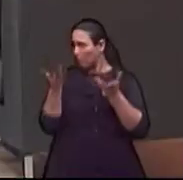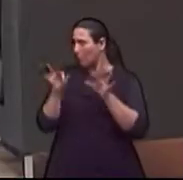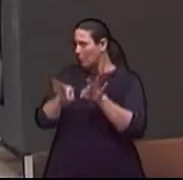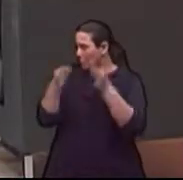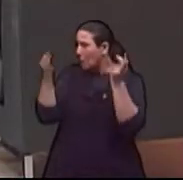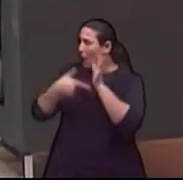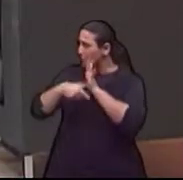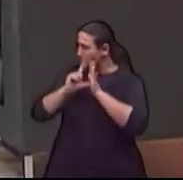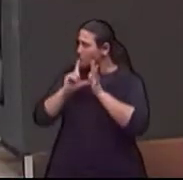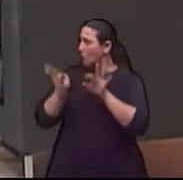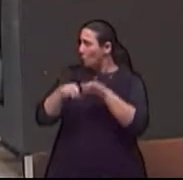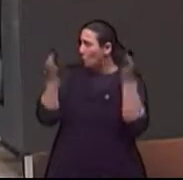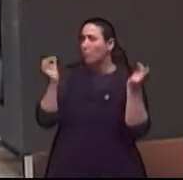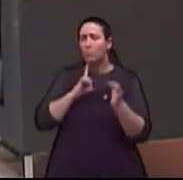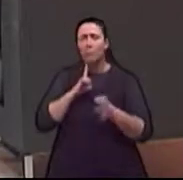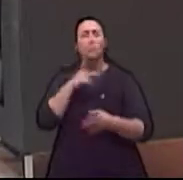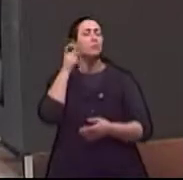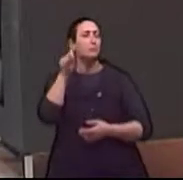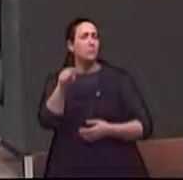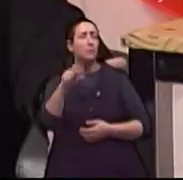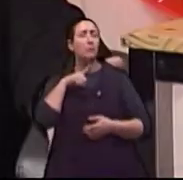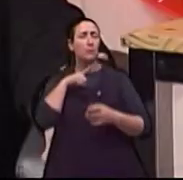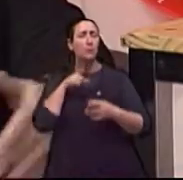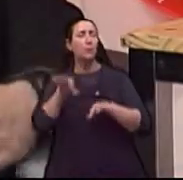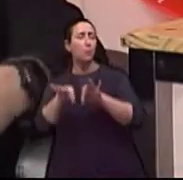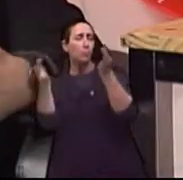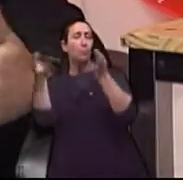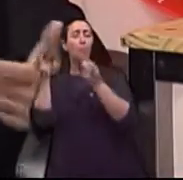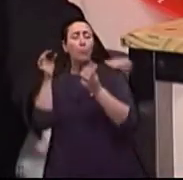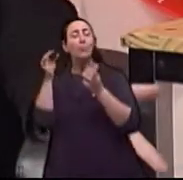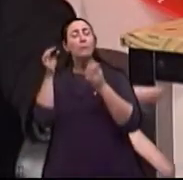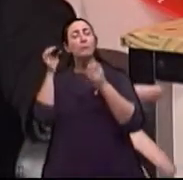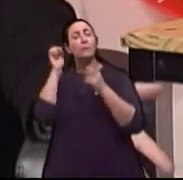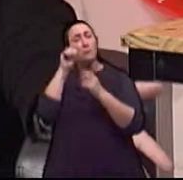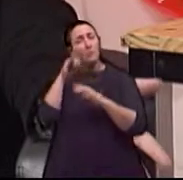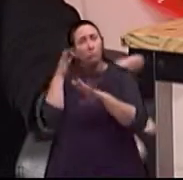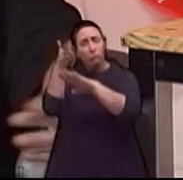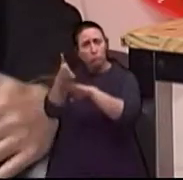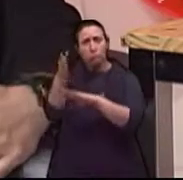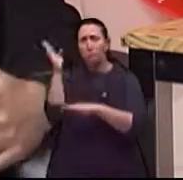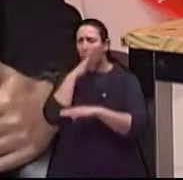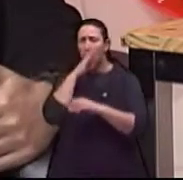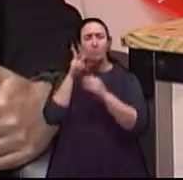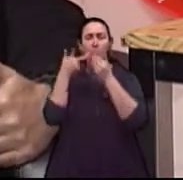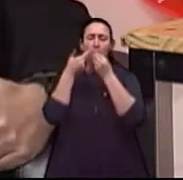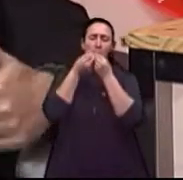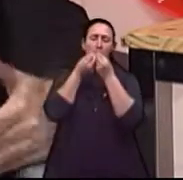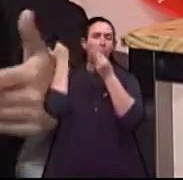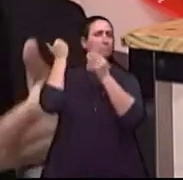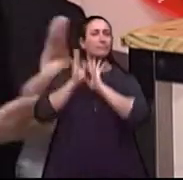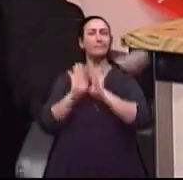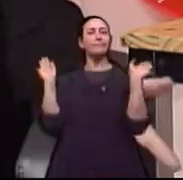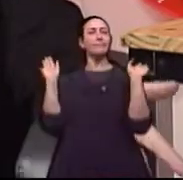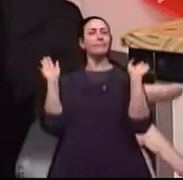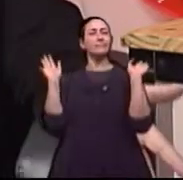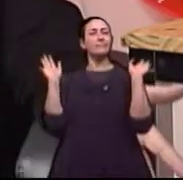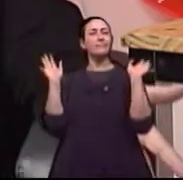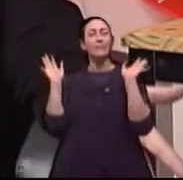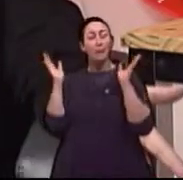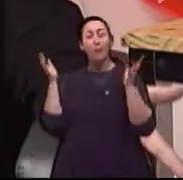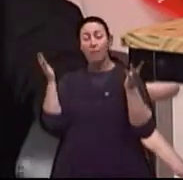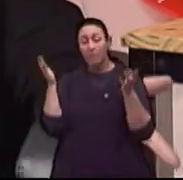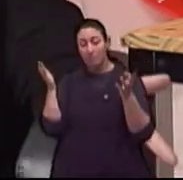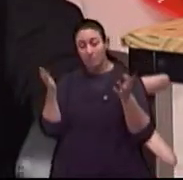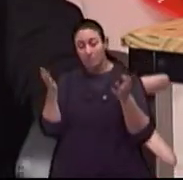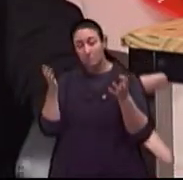tem cura precocemente é só a remoção da lesão feita no consultório odontológico tá resolvido a pessoa não fica com nenhuma necessidade de tratamento posterior